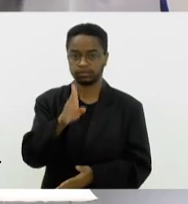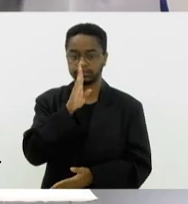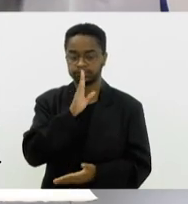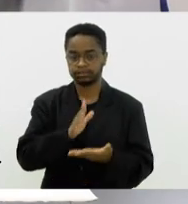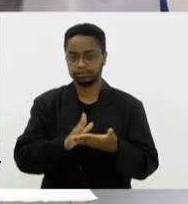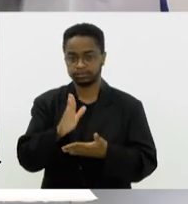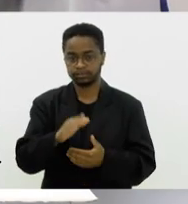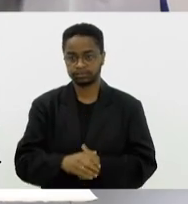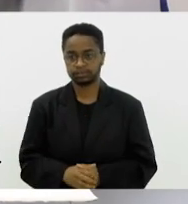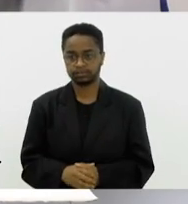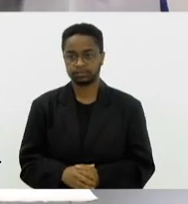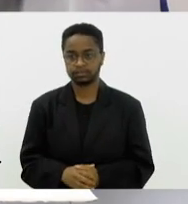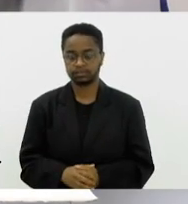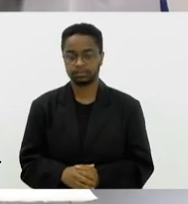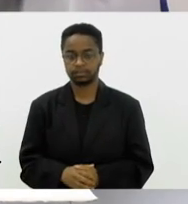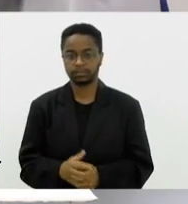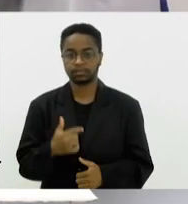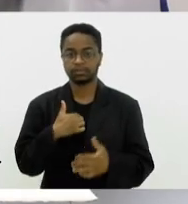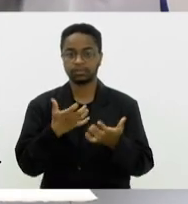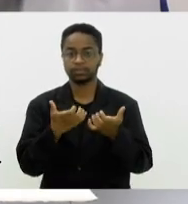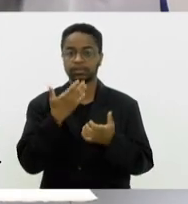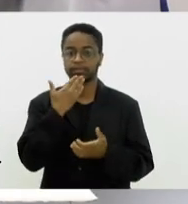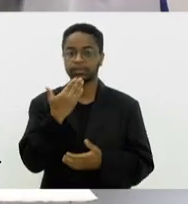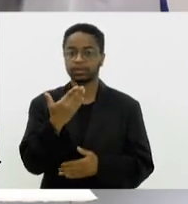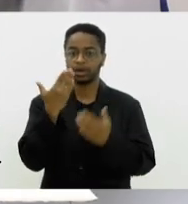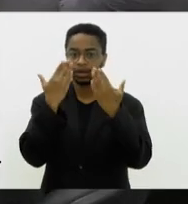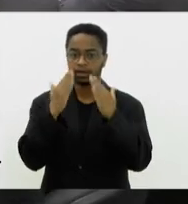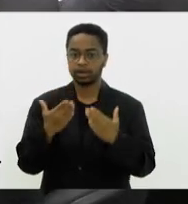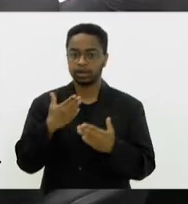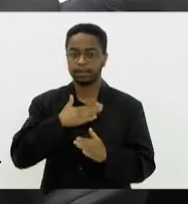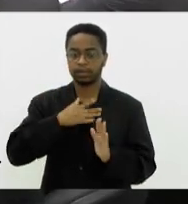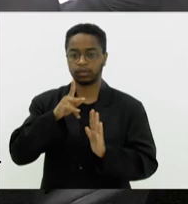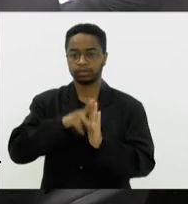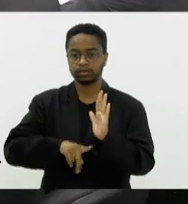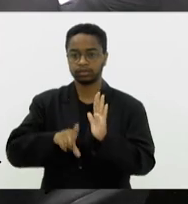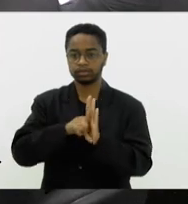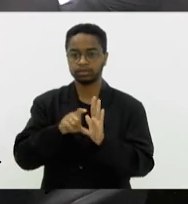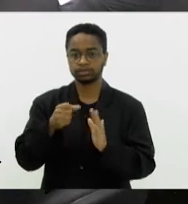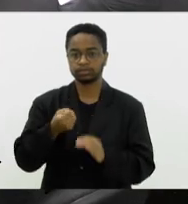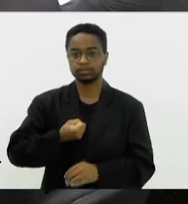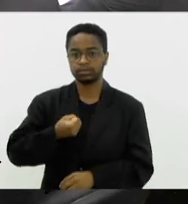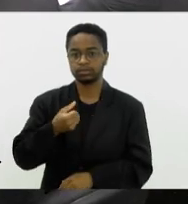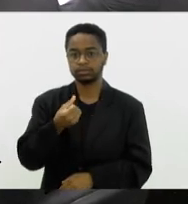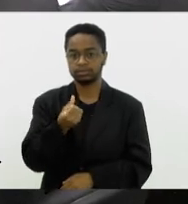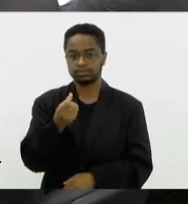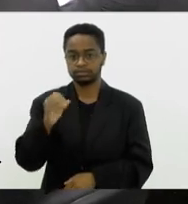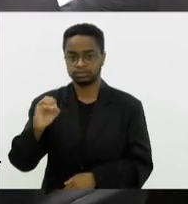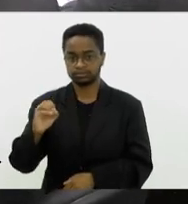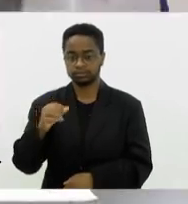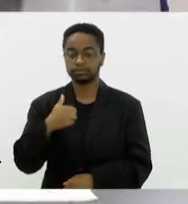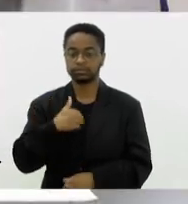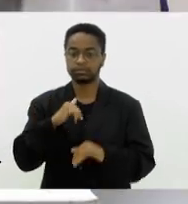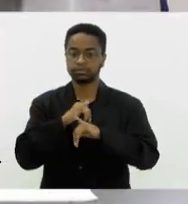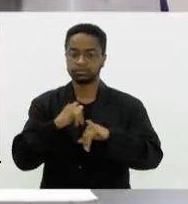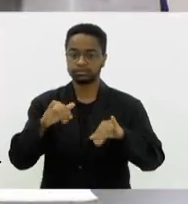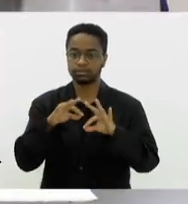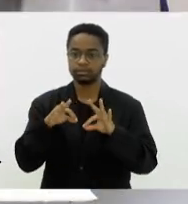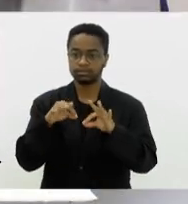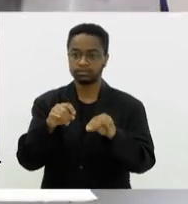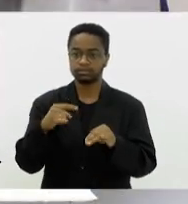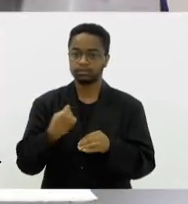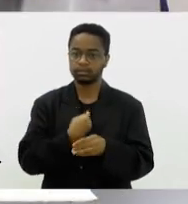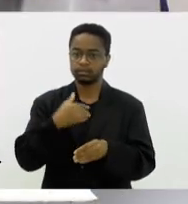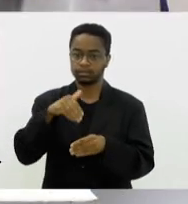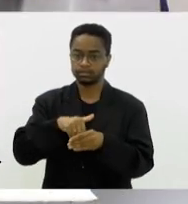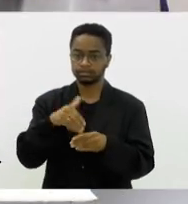a votação em bloco. Eu só queria pedir vista ao meu projeto de número 60. Só eu vou cantar, então, os que a gente vai